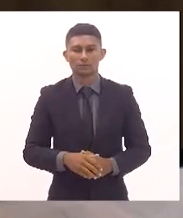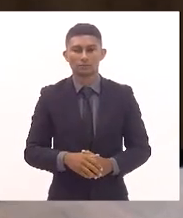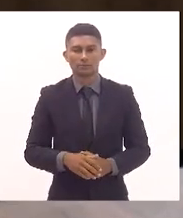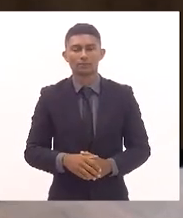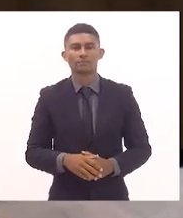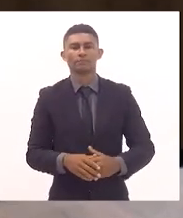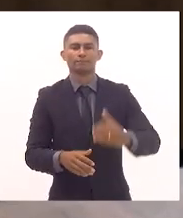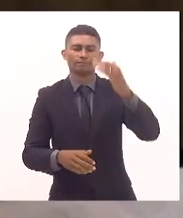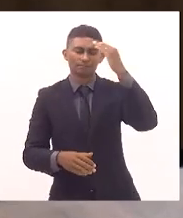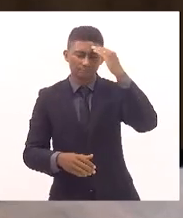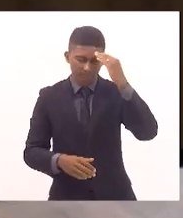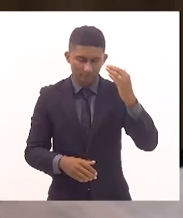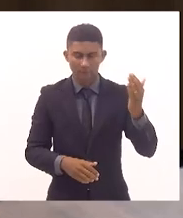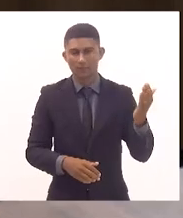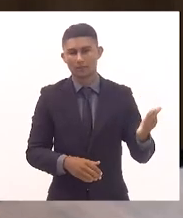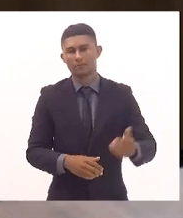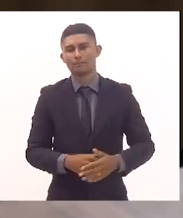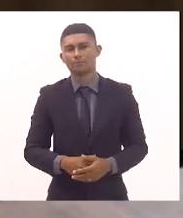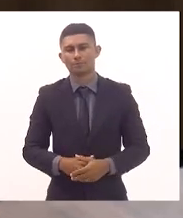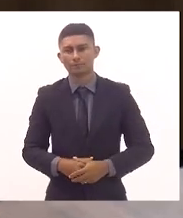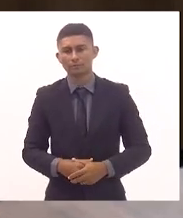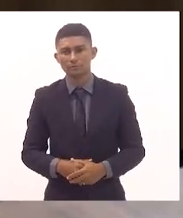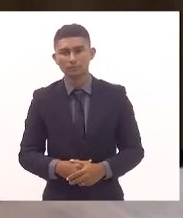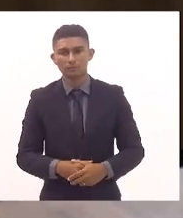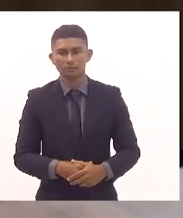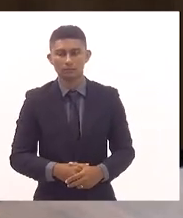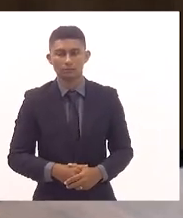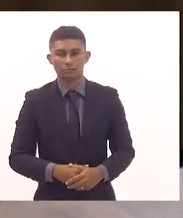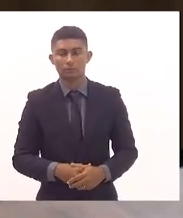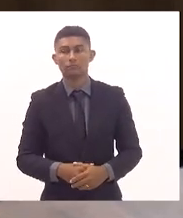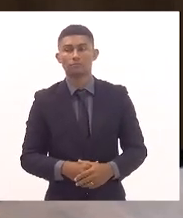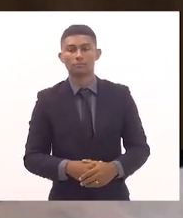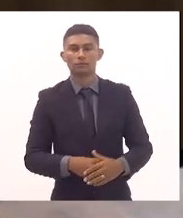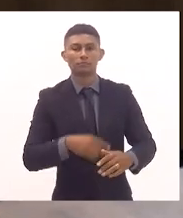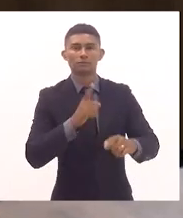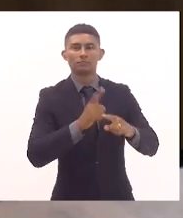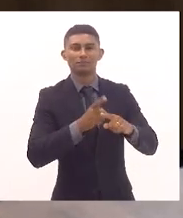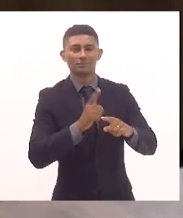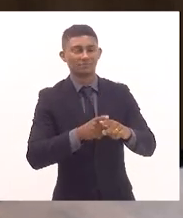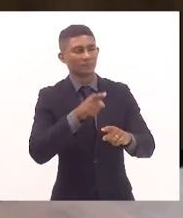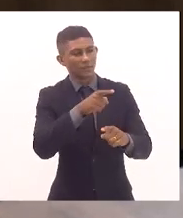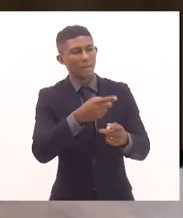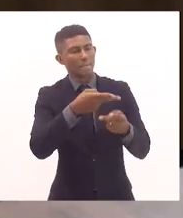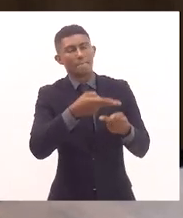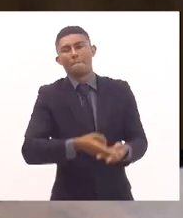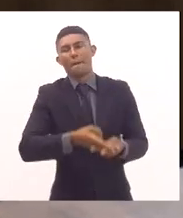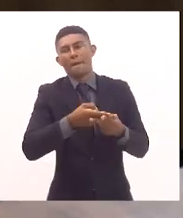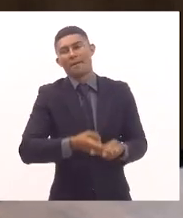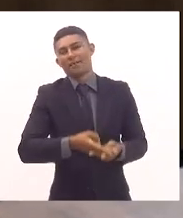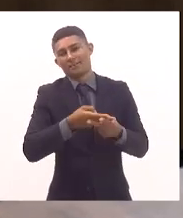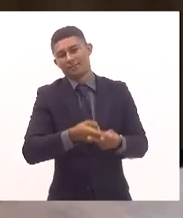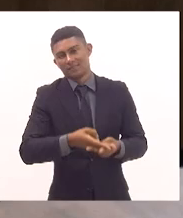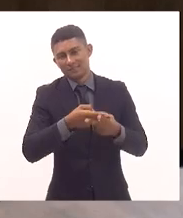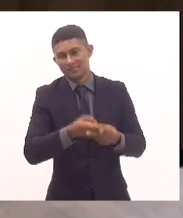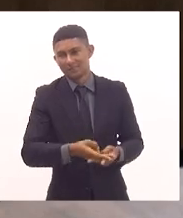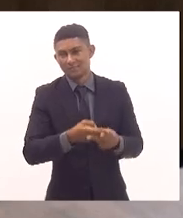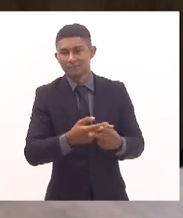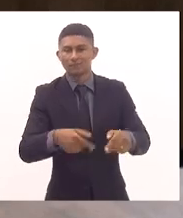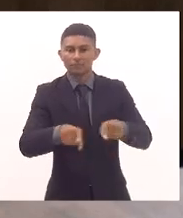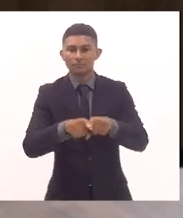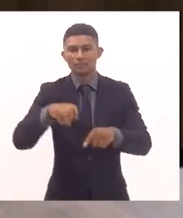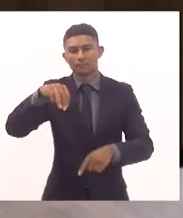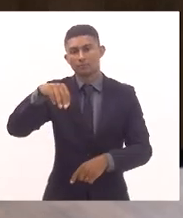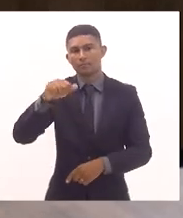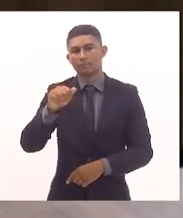Muito obrigado, Juliana. Muito obrigado por nos aturar. Muito obrigado, Marcelo.